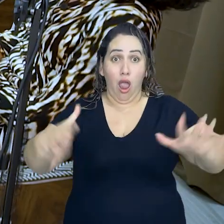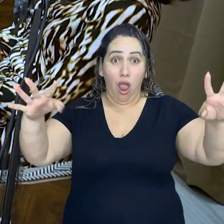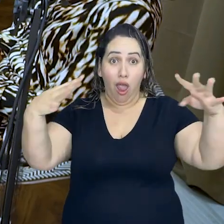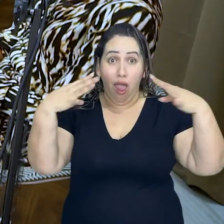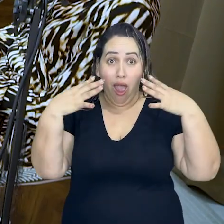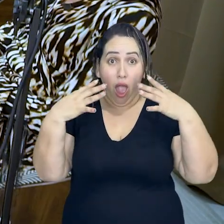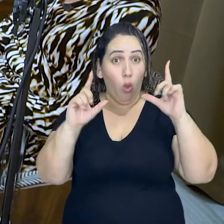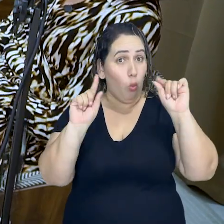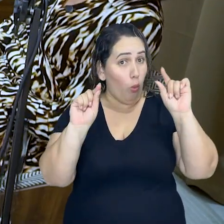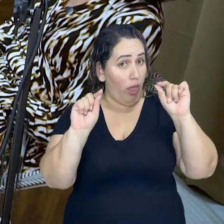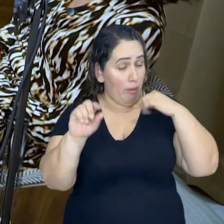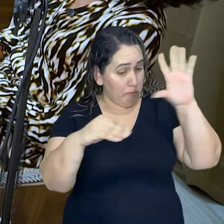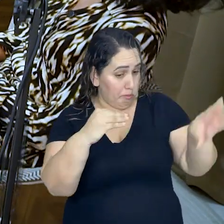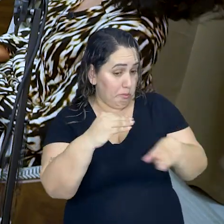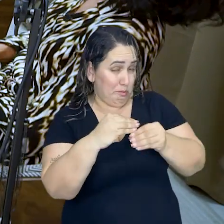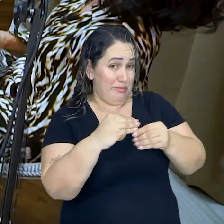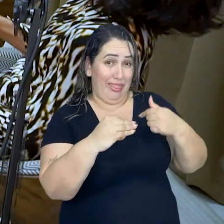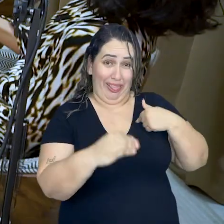discordo.